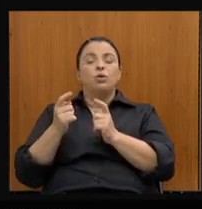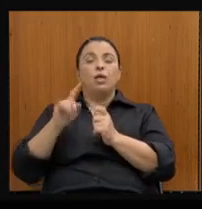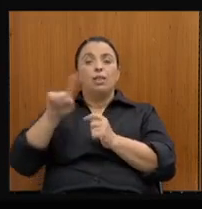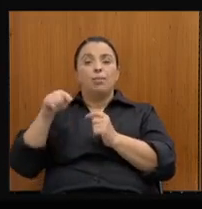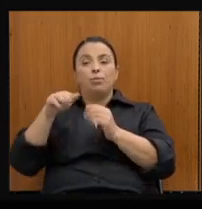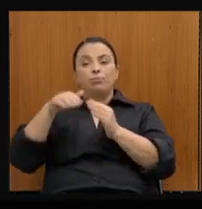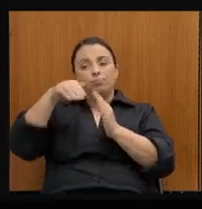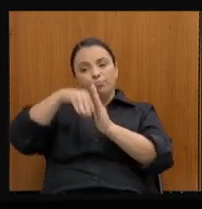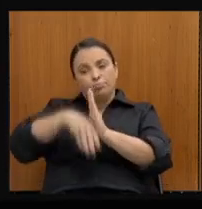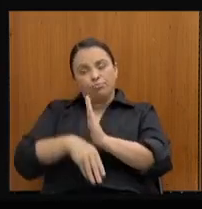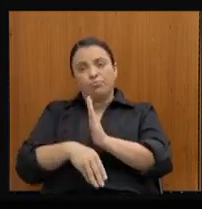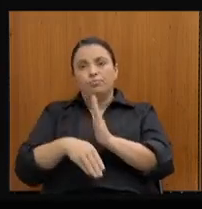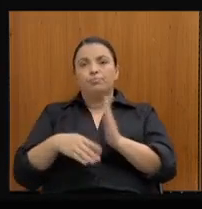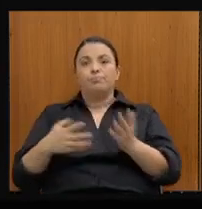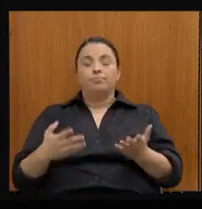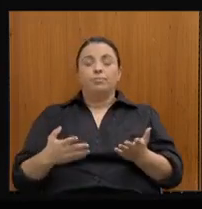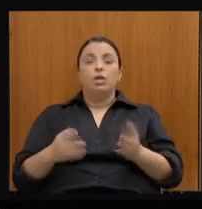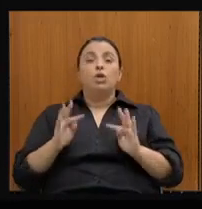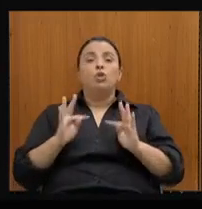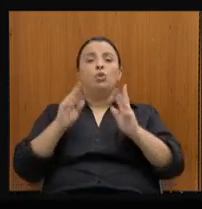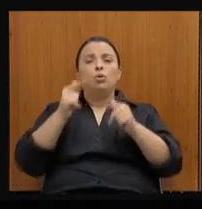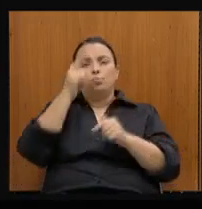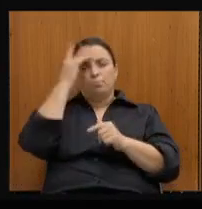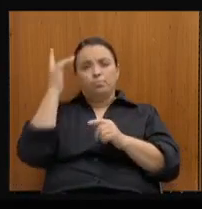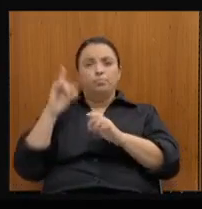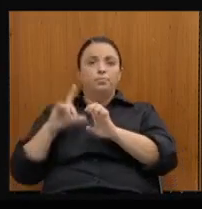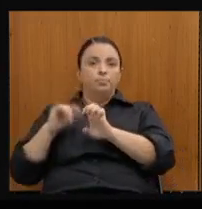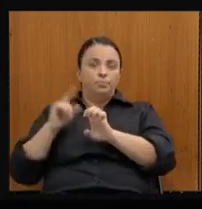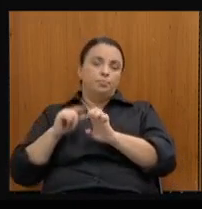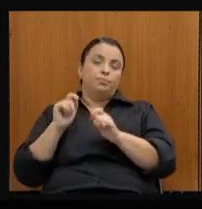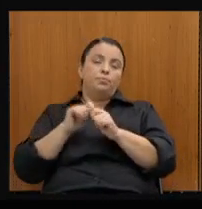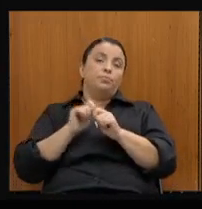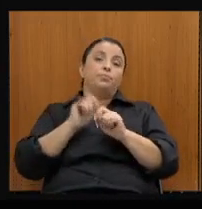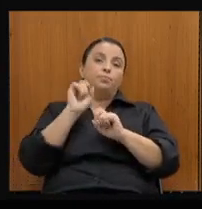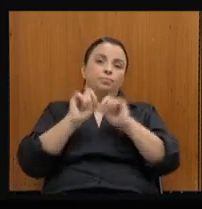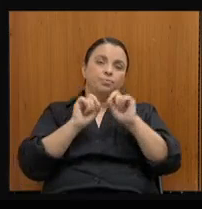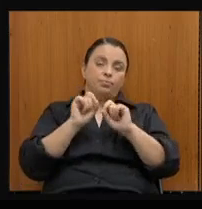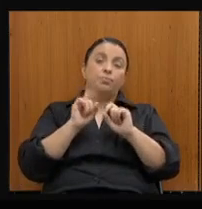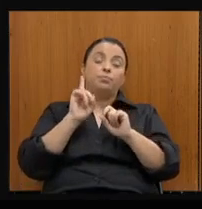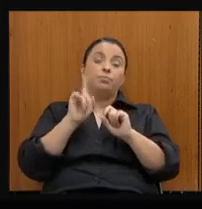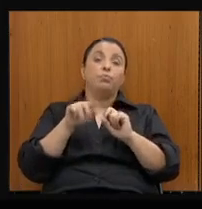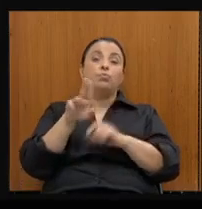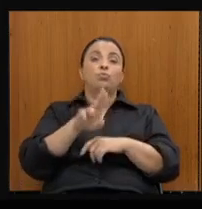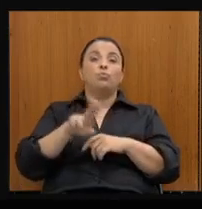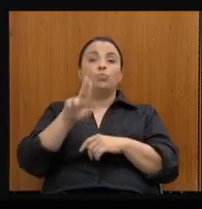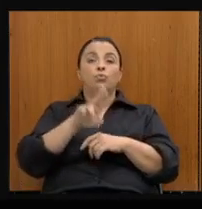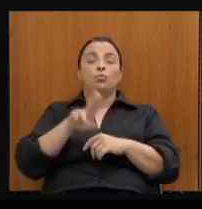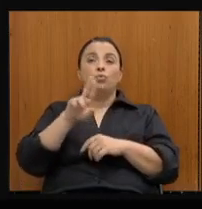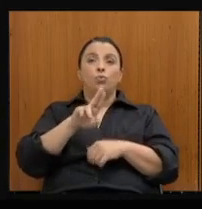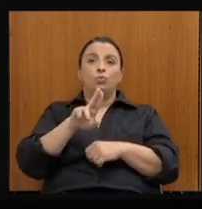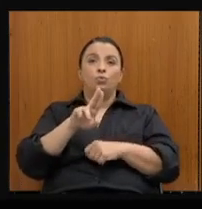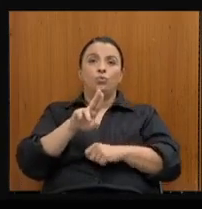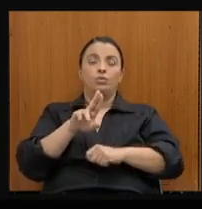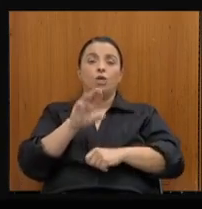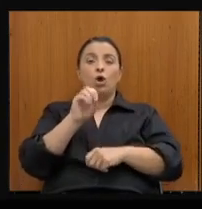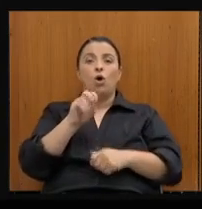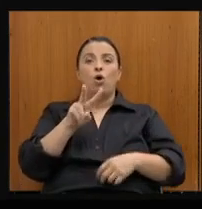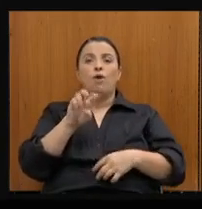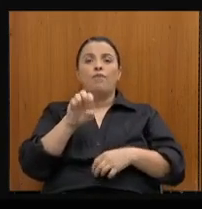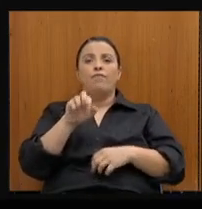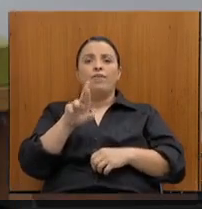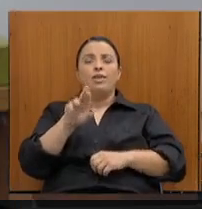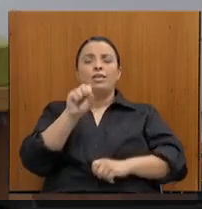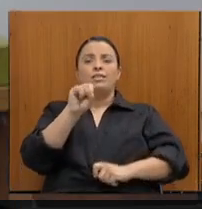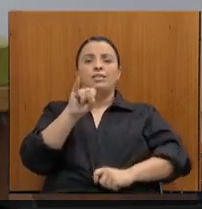o que que todos os empreendedores fazem o próximo por favor é usar o que que nós chamamos de over size